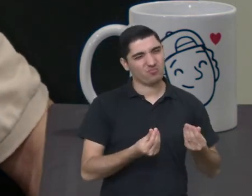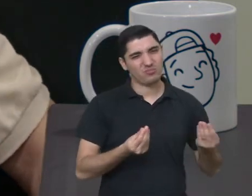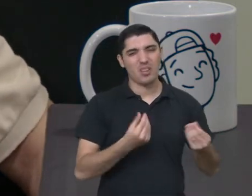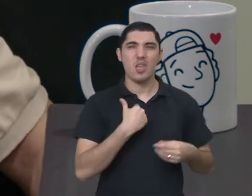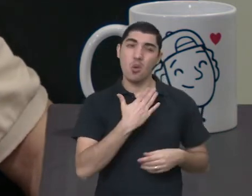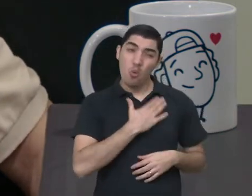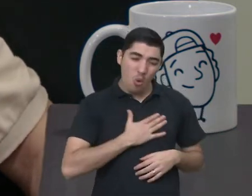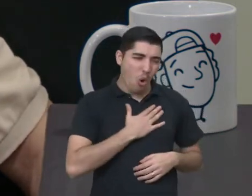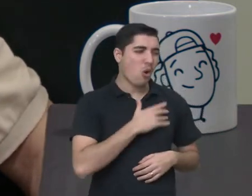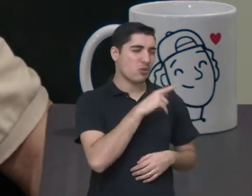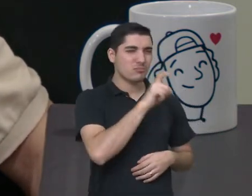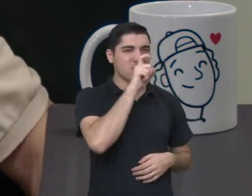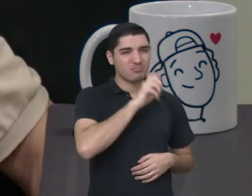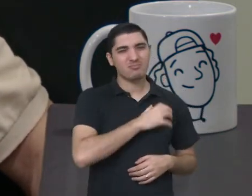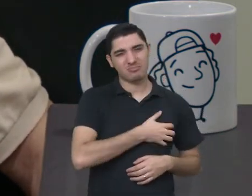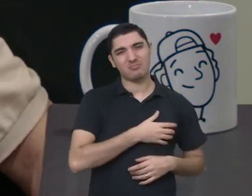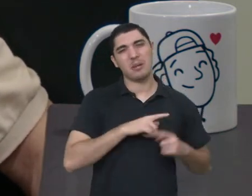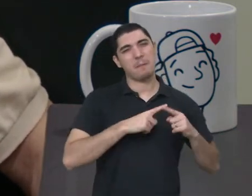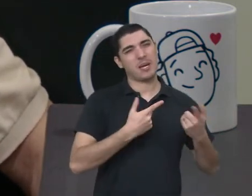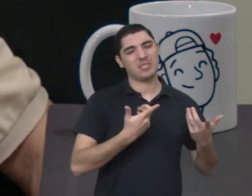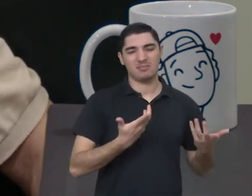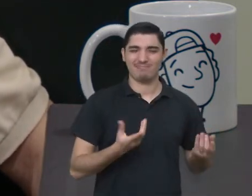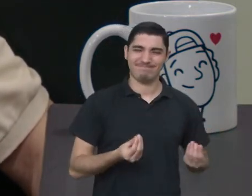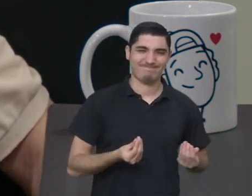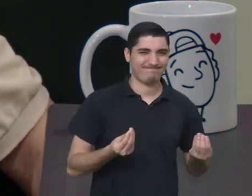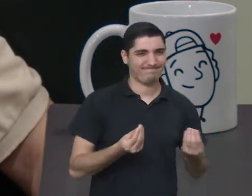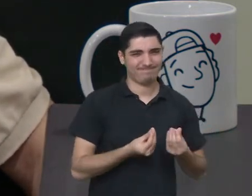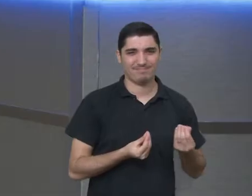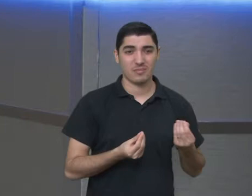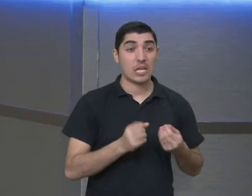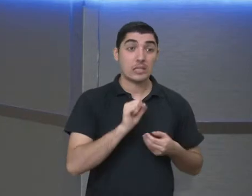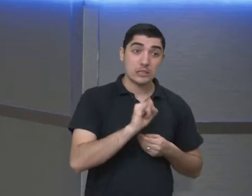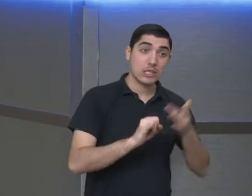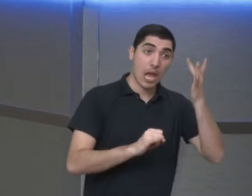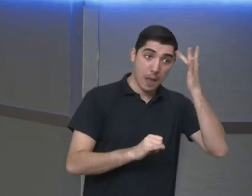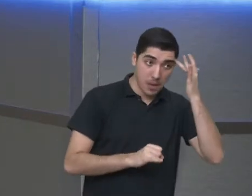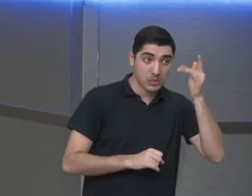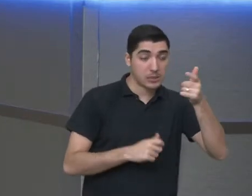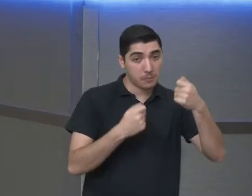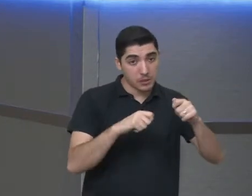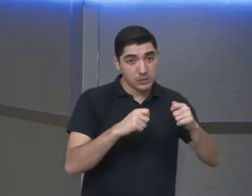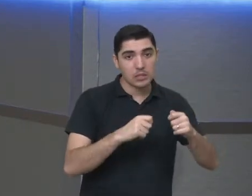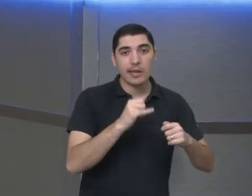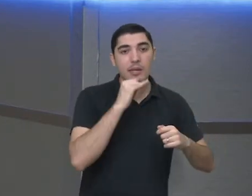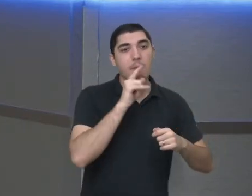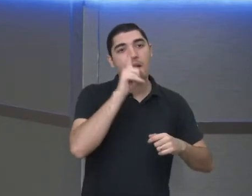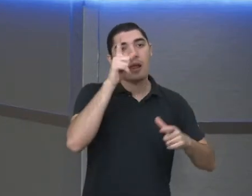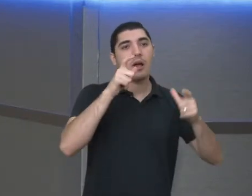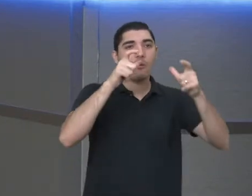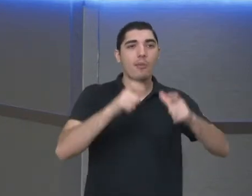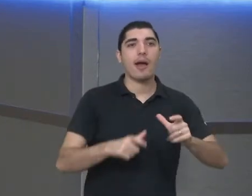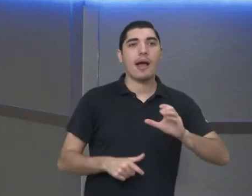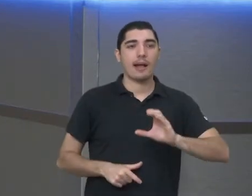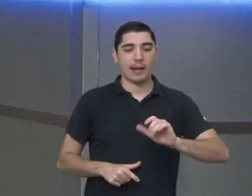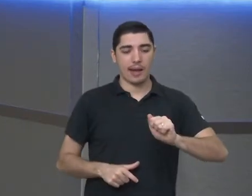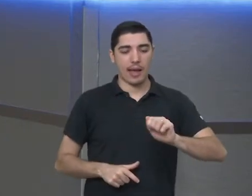que juntou os dois, deu um quebra-pau, aí afastaram. E não tinha policiamento. Aí que entrou o